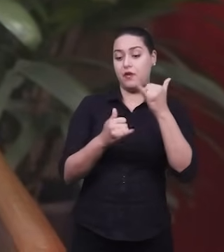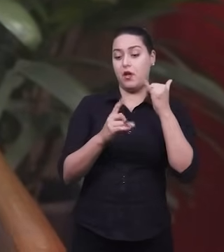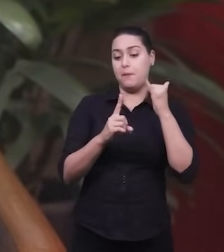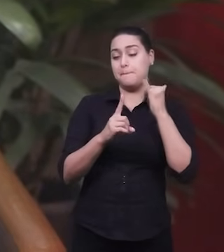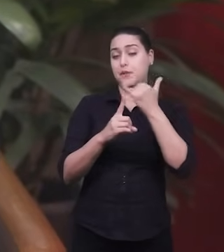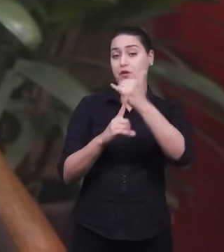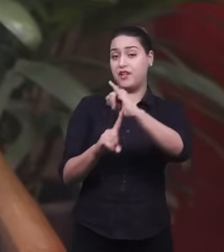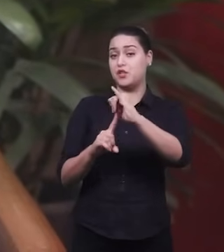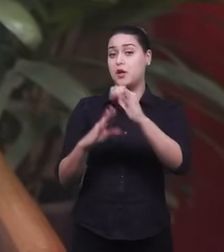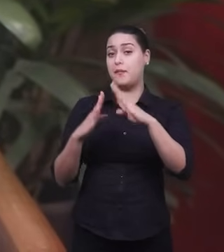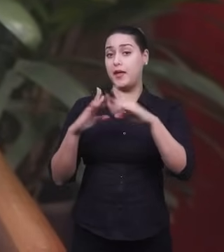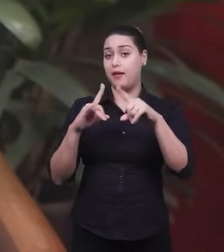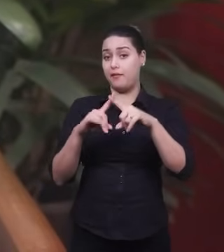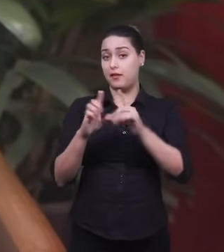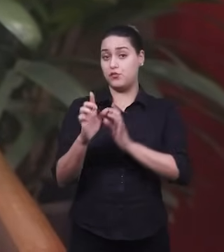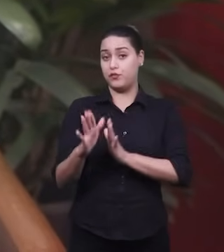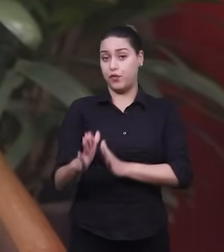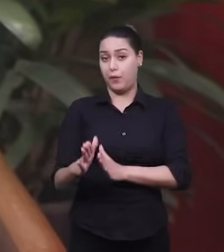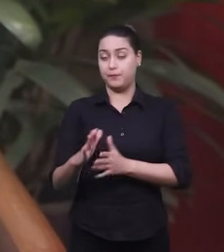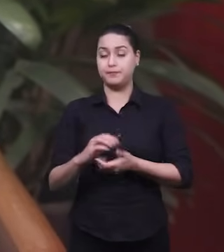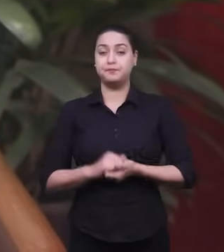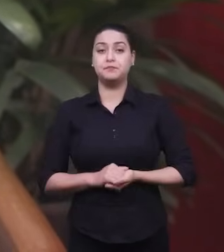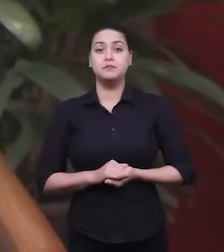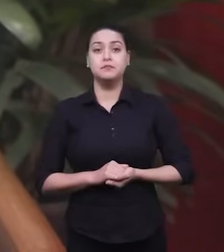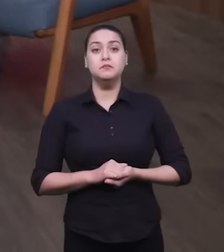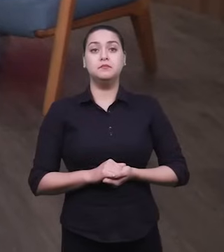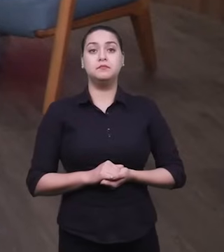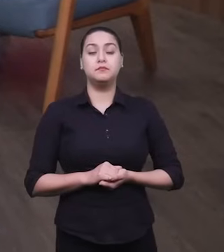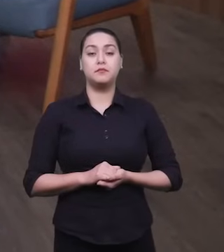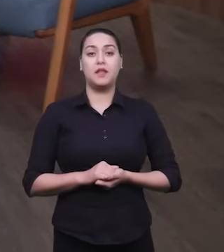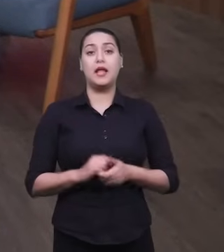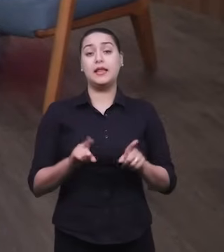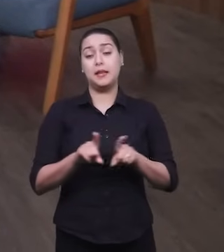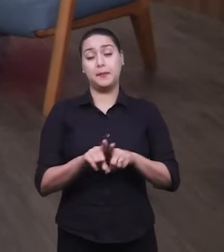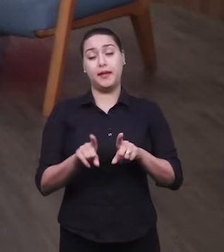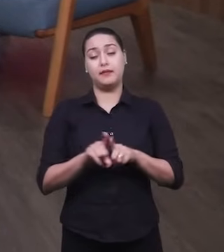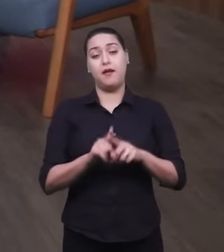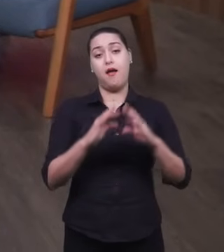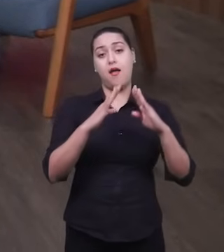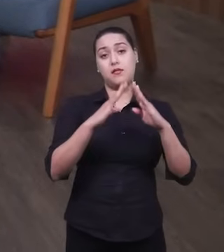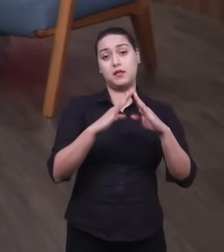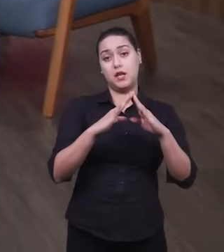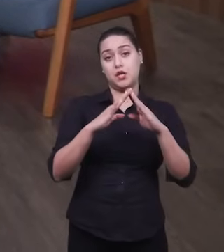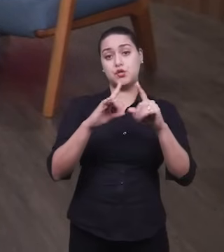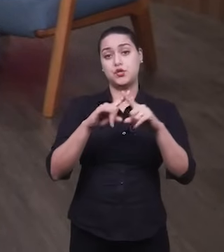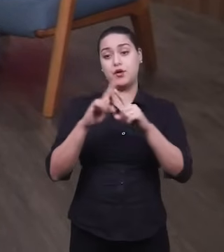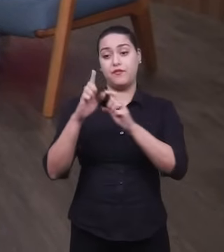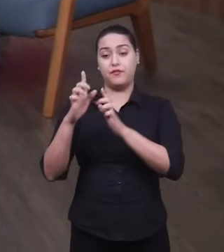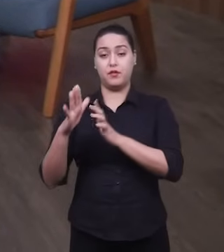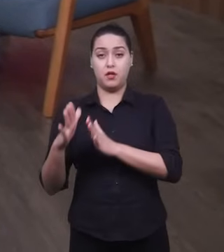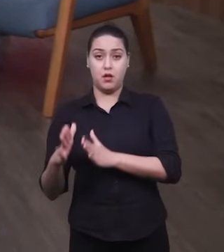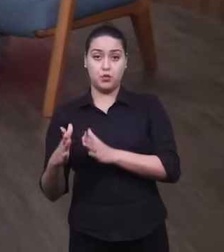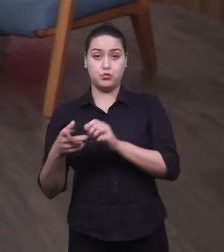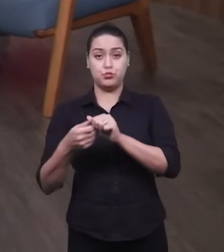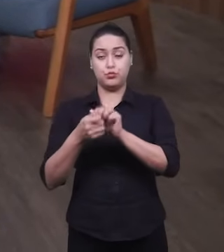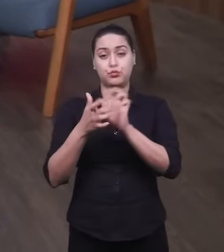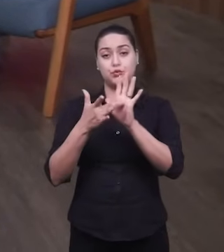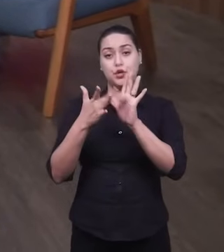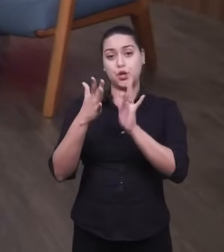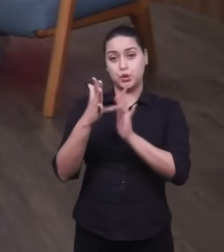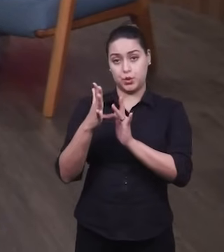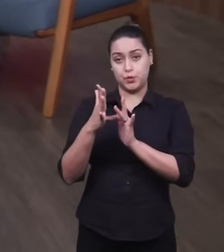igreja, e fala de muitas nuances entre a igreja fiel e o Senhor Jesus. Mas